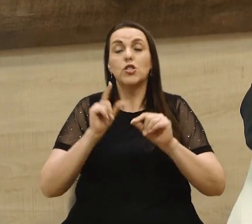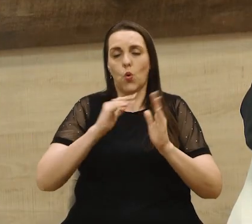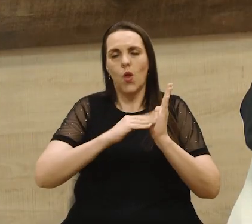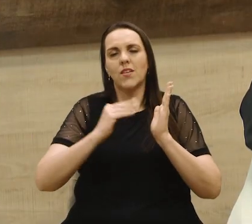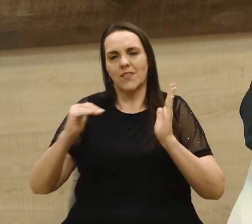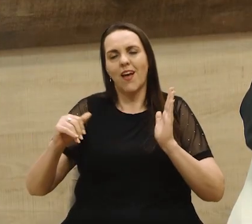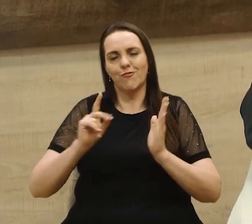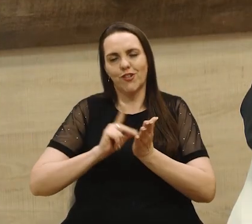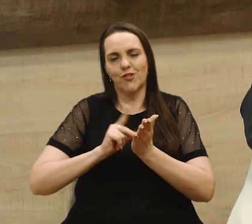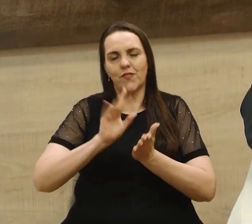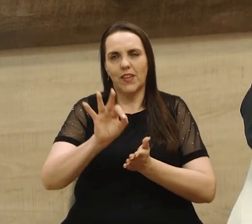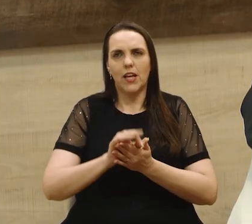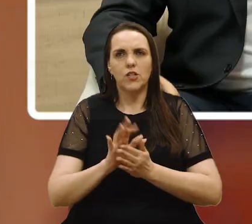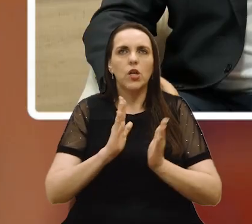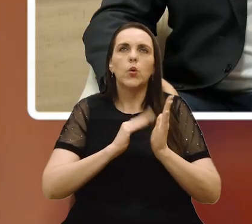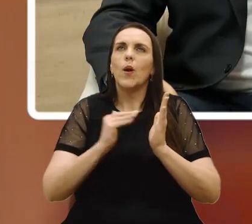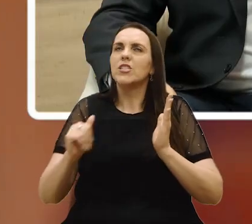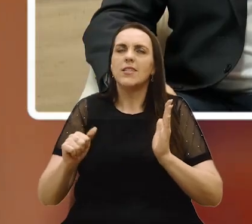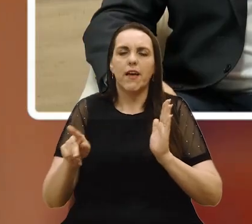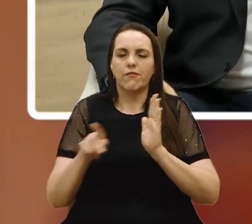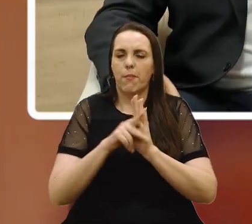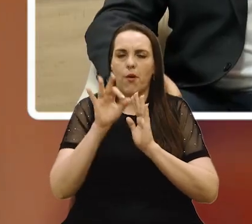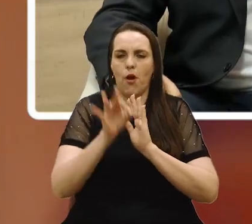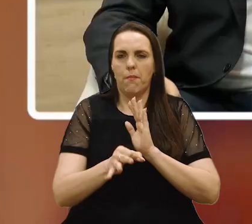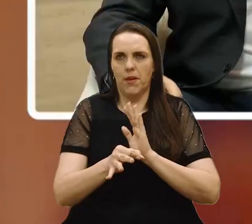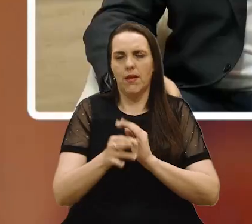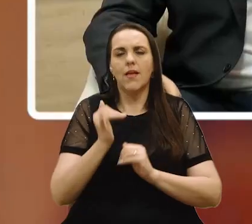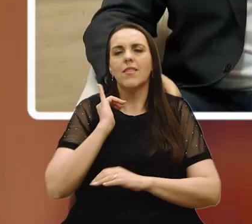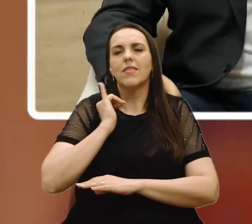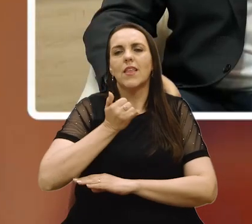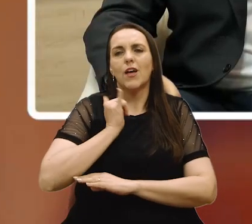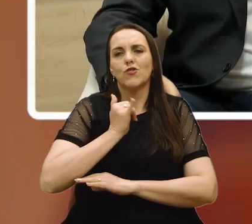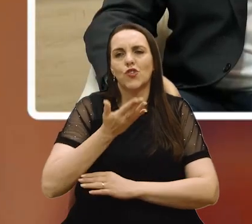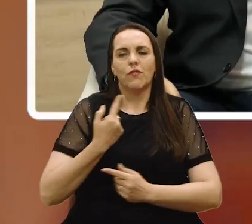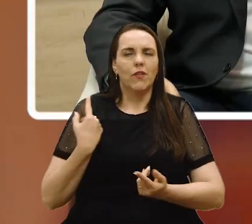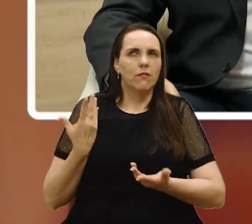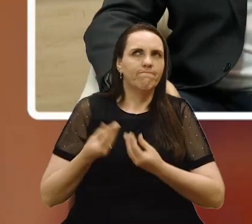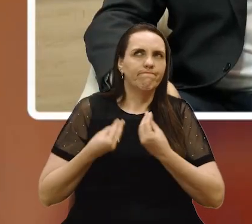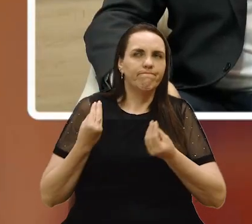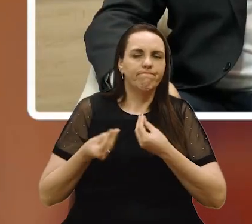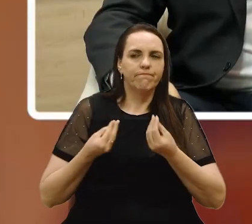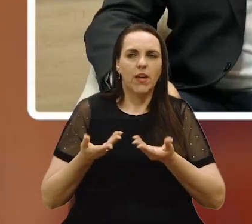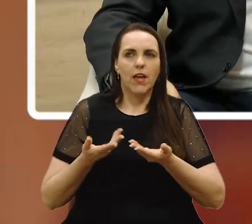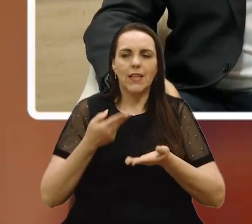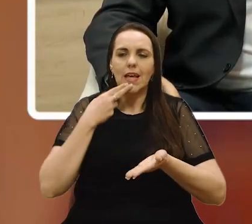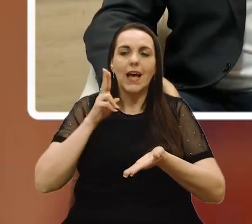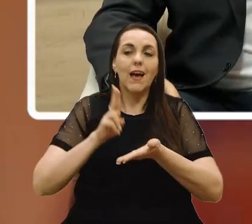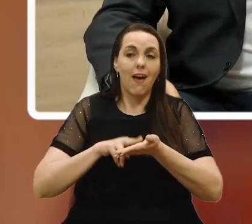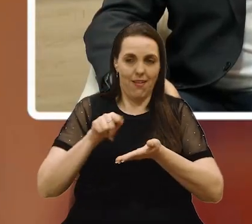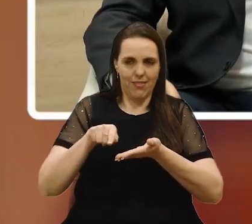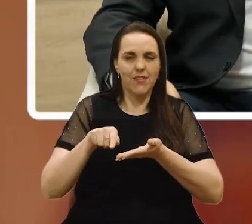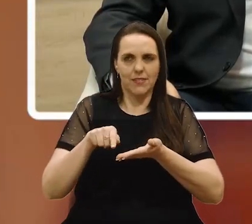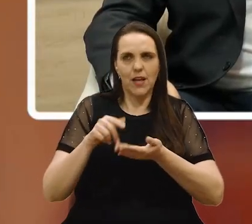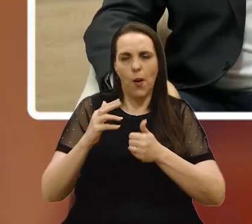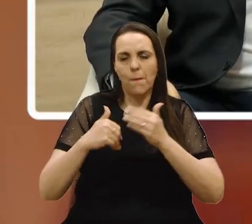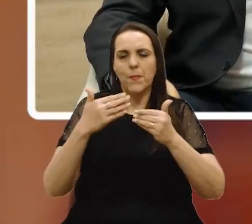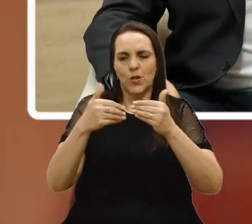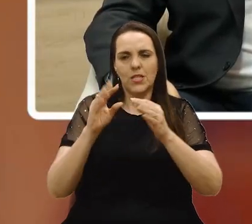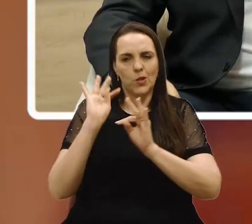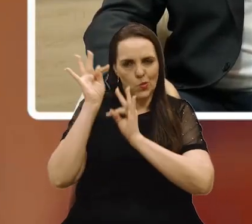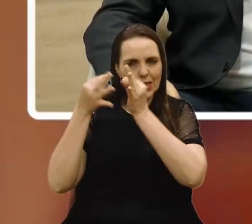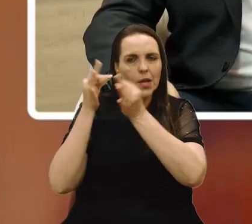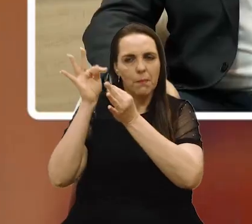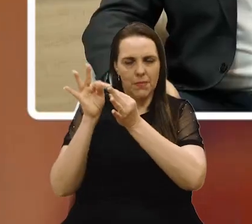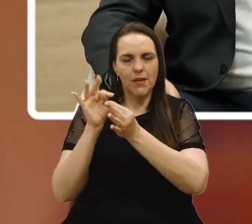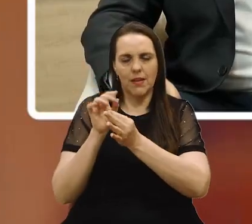uma escolha estética mesmo, né? Não estética propriamente dita, mas narrativa, no sentido de as cartas, que é o